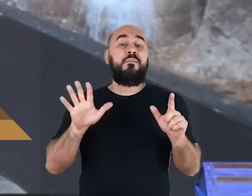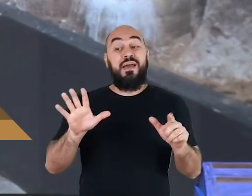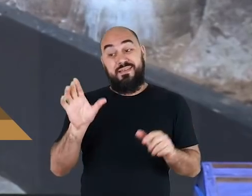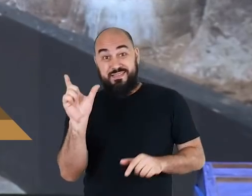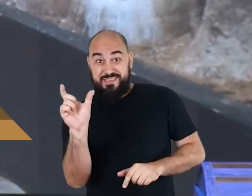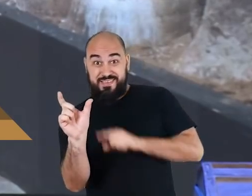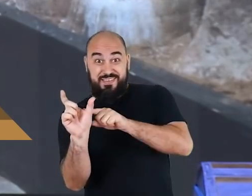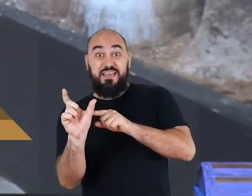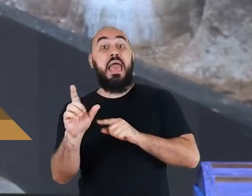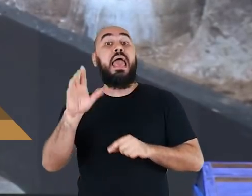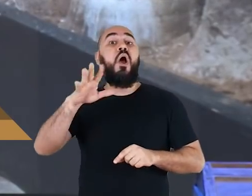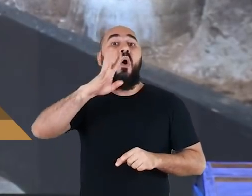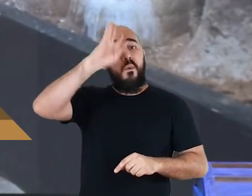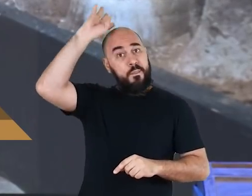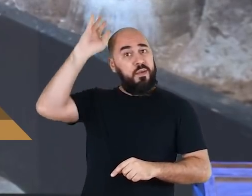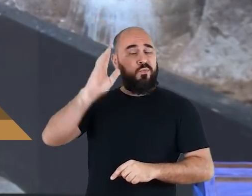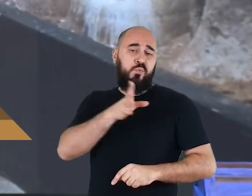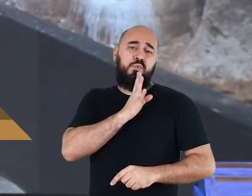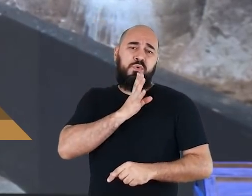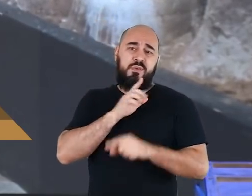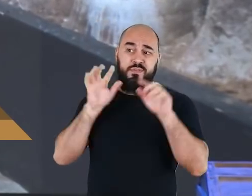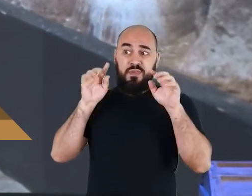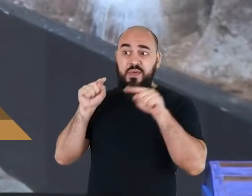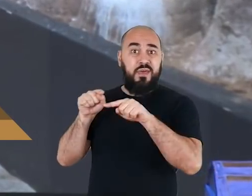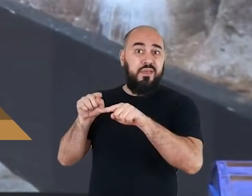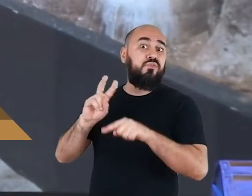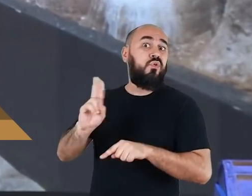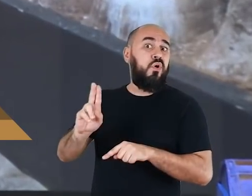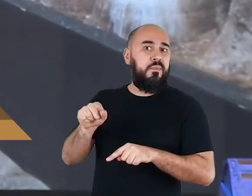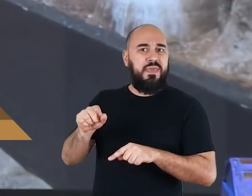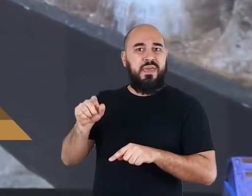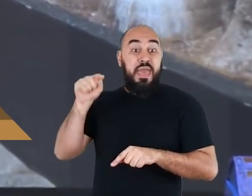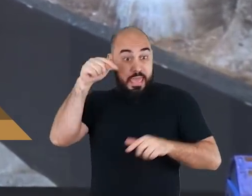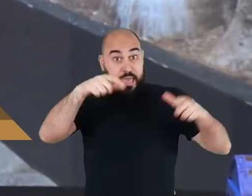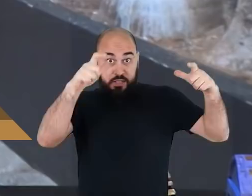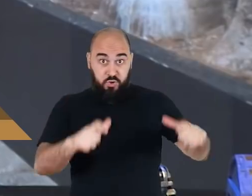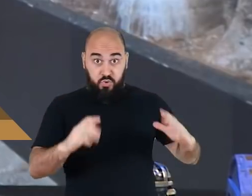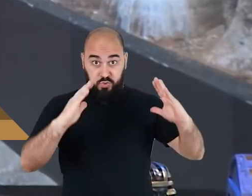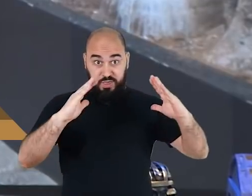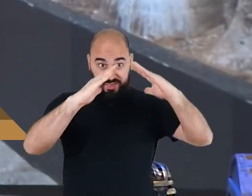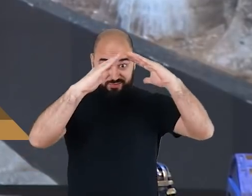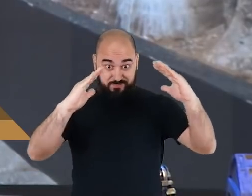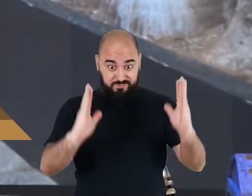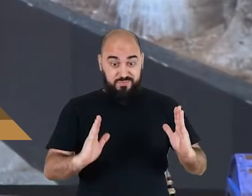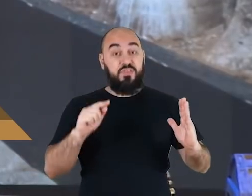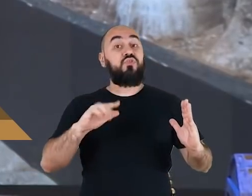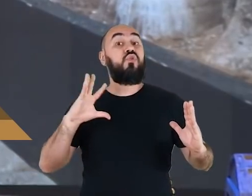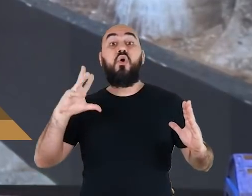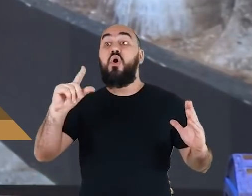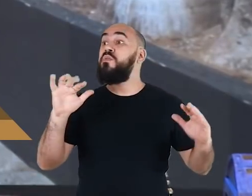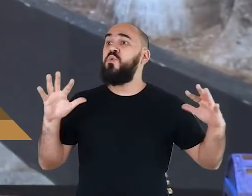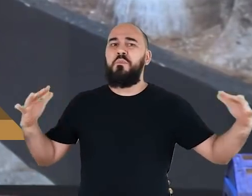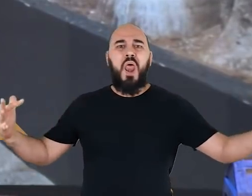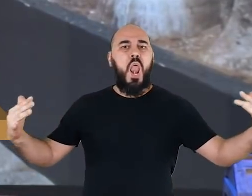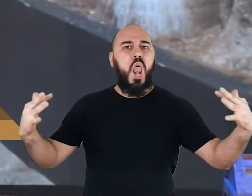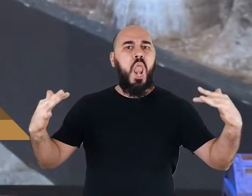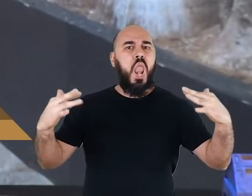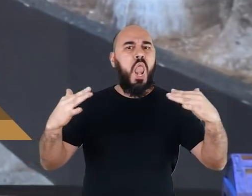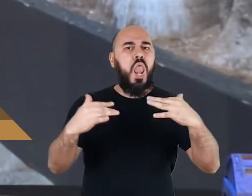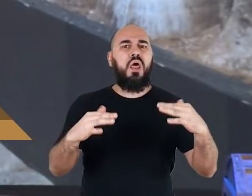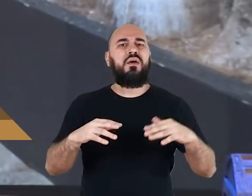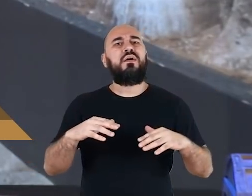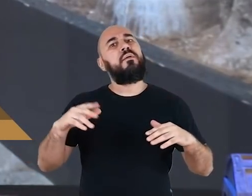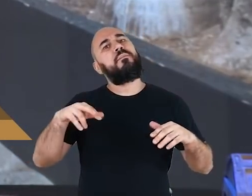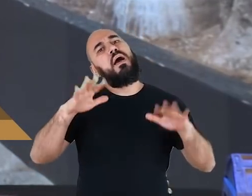dos romanos. E de fato, aquele local em Éfeso tornou-se um centro de peregrinação para devotos dessa